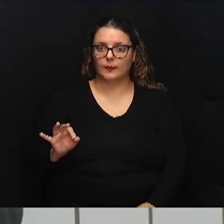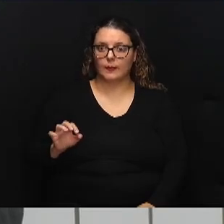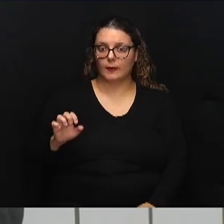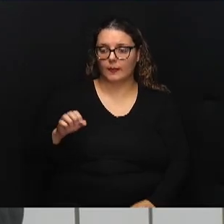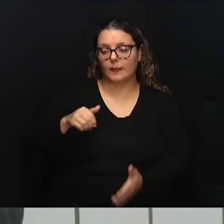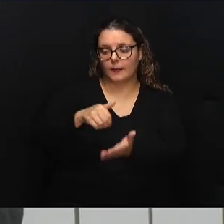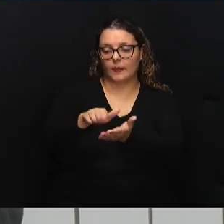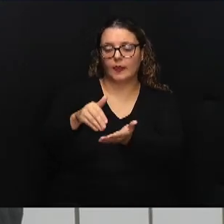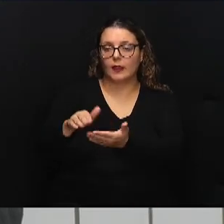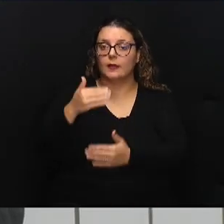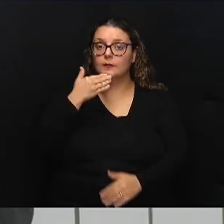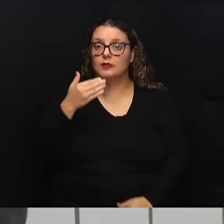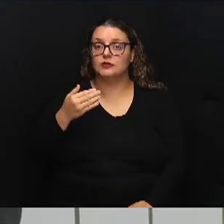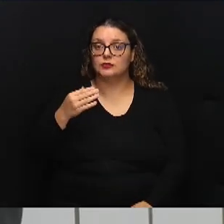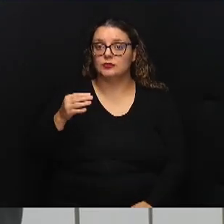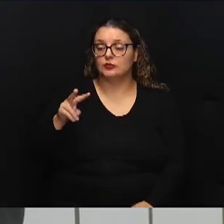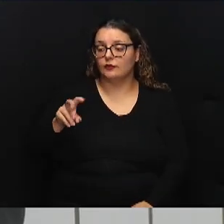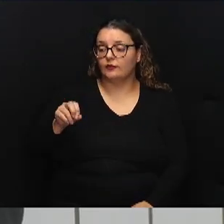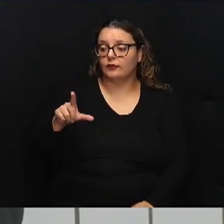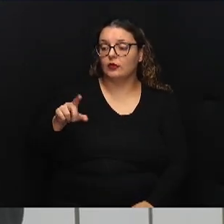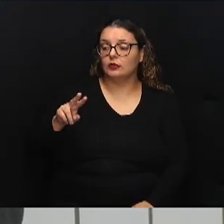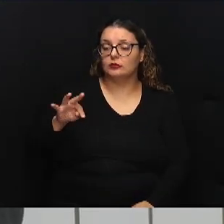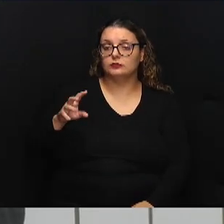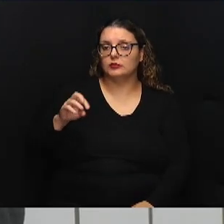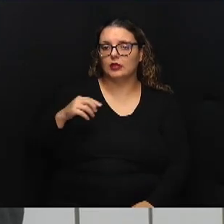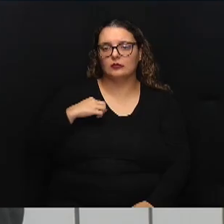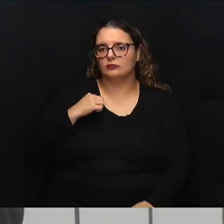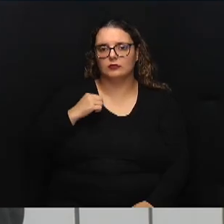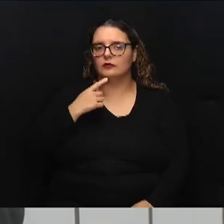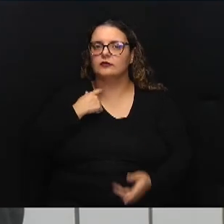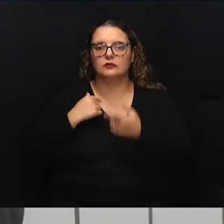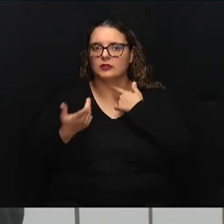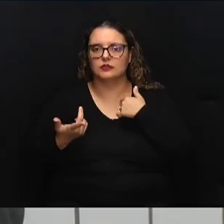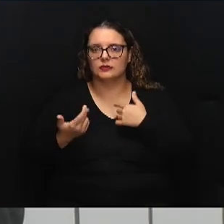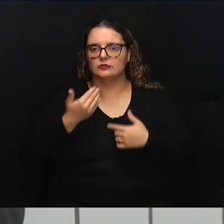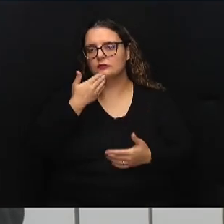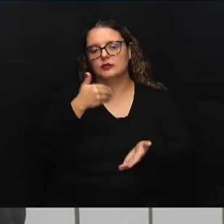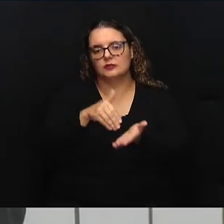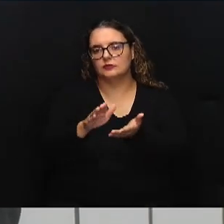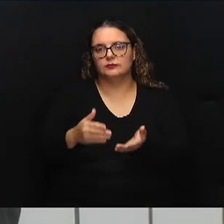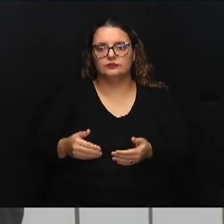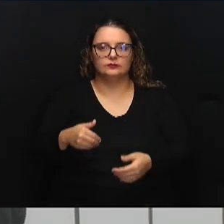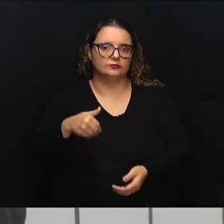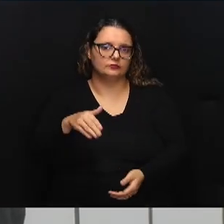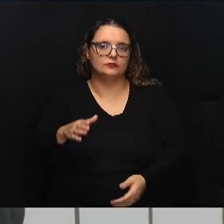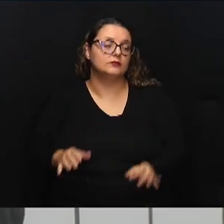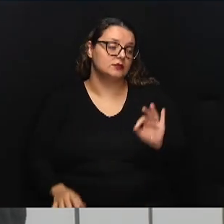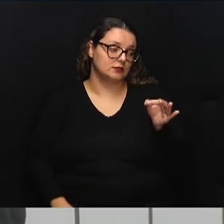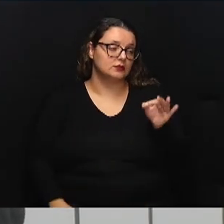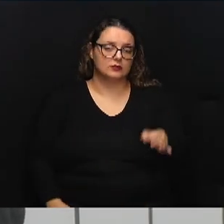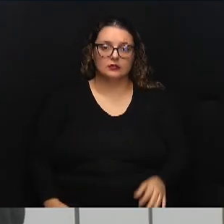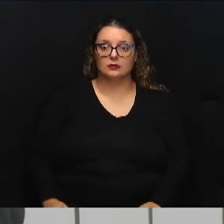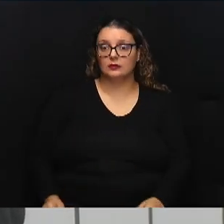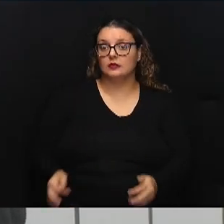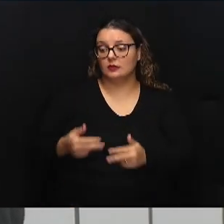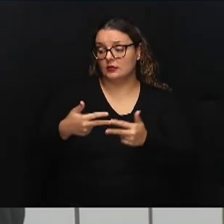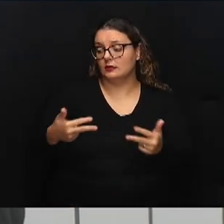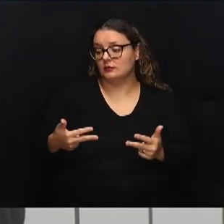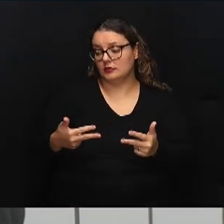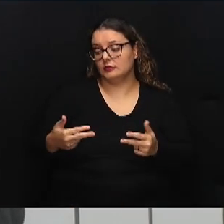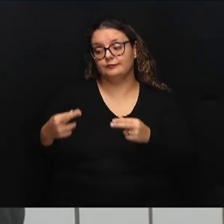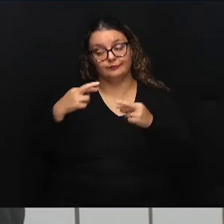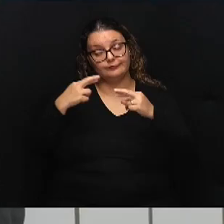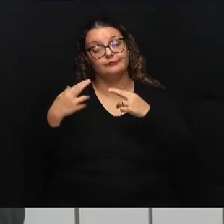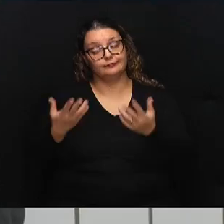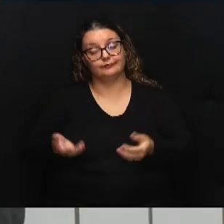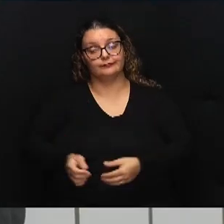foram de pedidos voluntários. As pessoas pedem demissão simplesmente da empresa e saem, né? Então, exato. É uma coisa para se analisar,